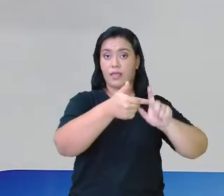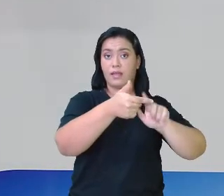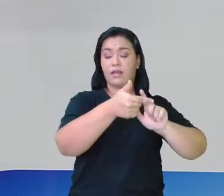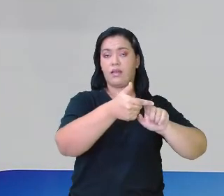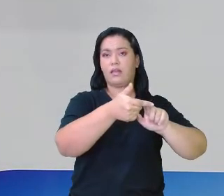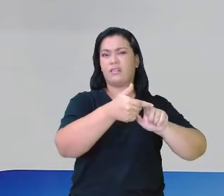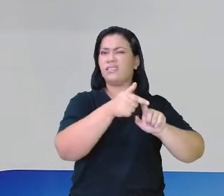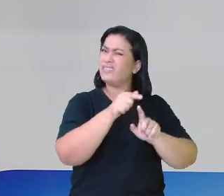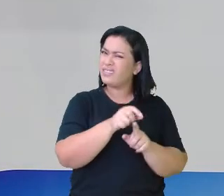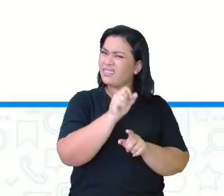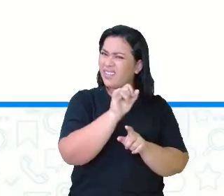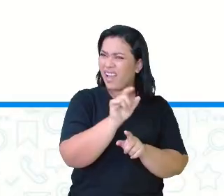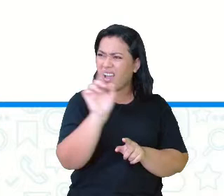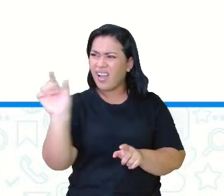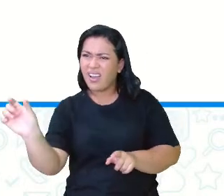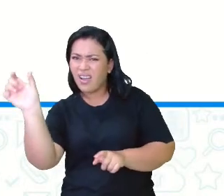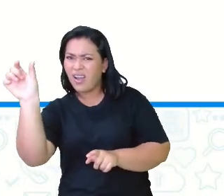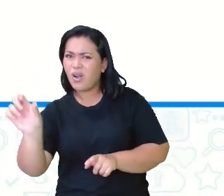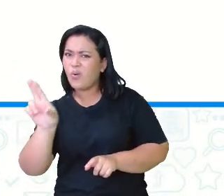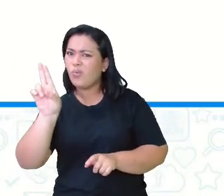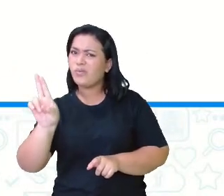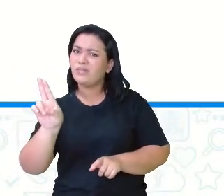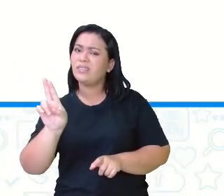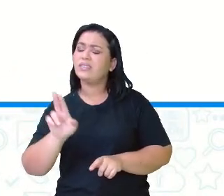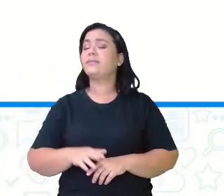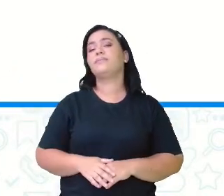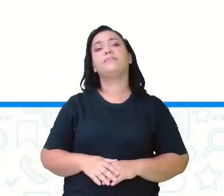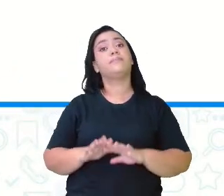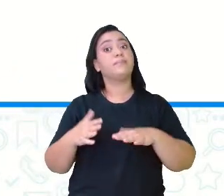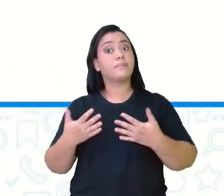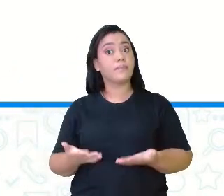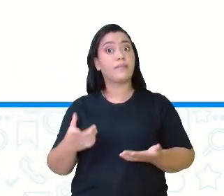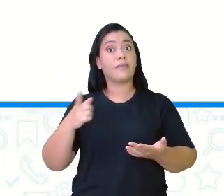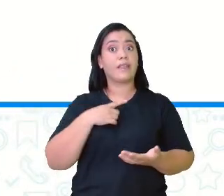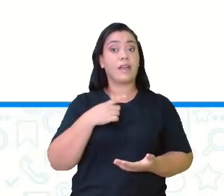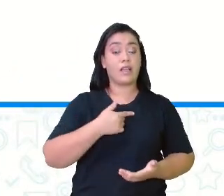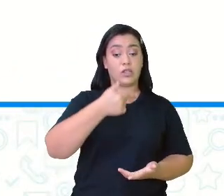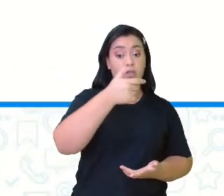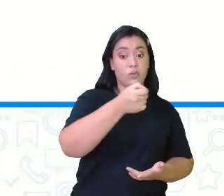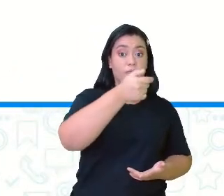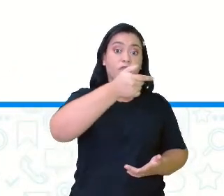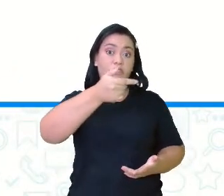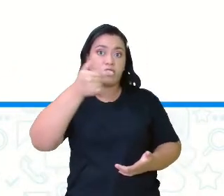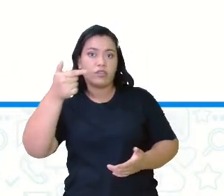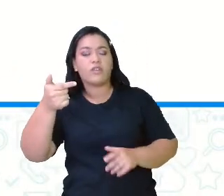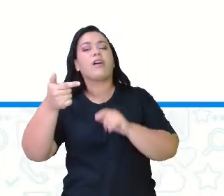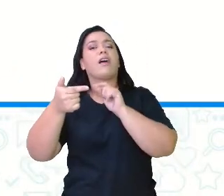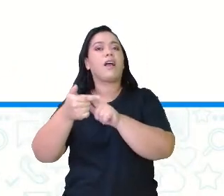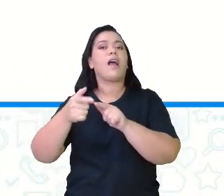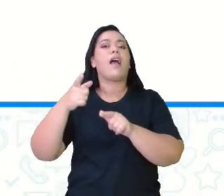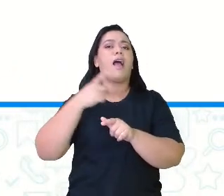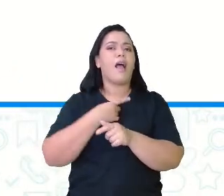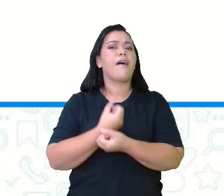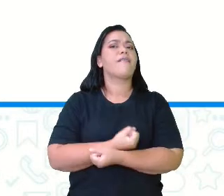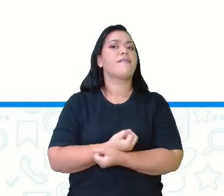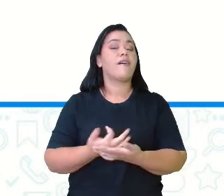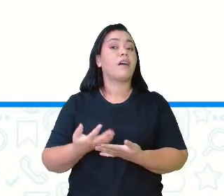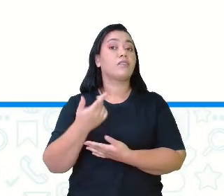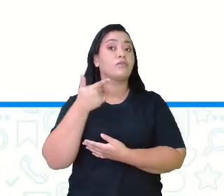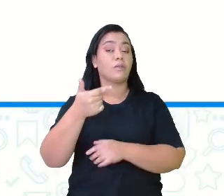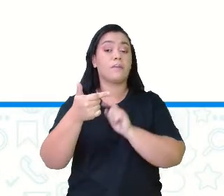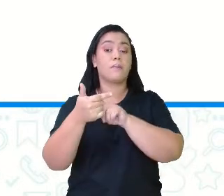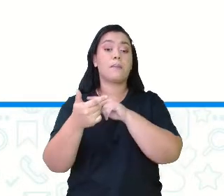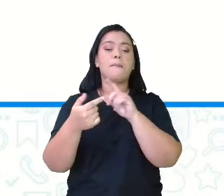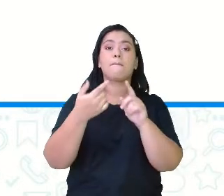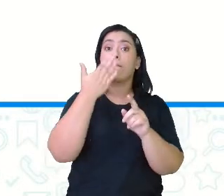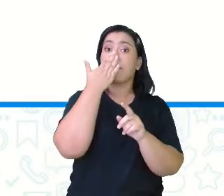0. Será que ele é a primeira ordem? Eu sei que o numeral 2022 tem vários 2, mas é esse